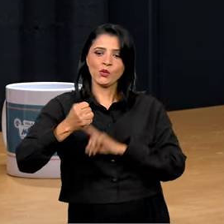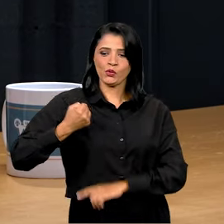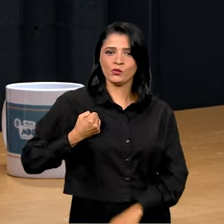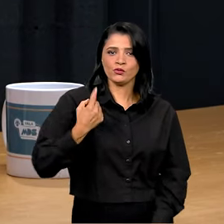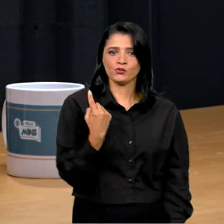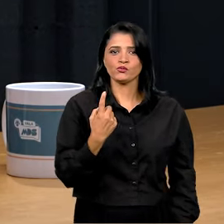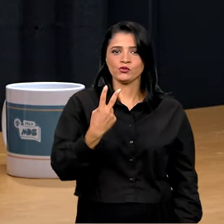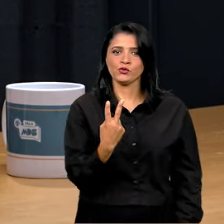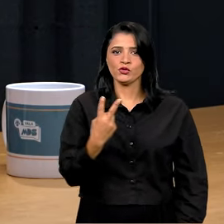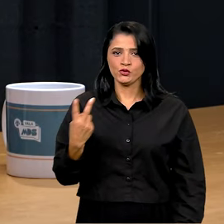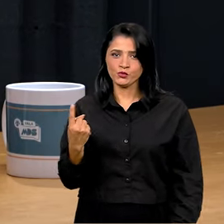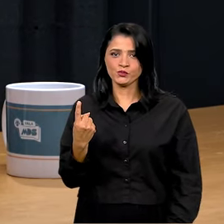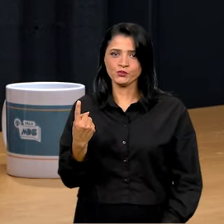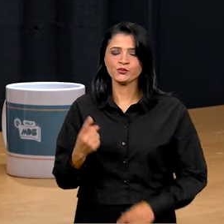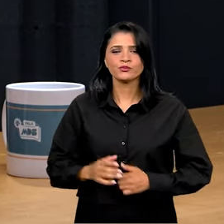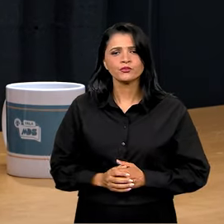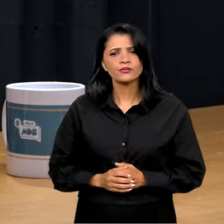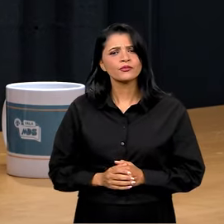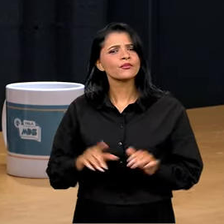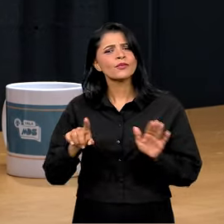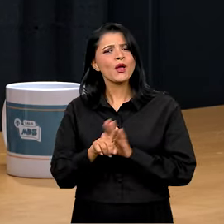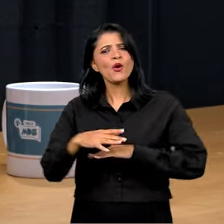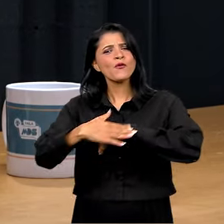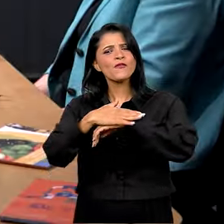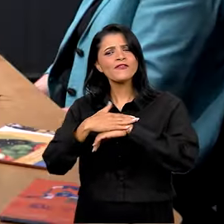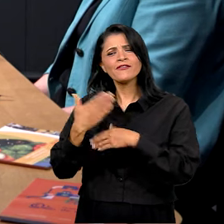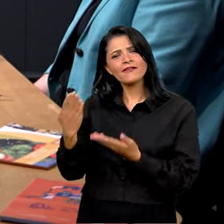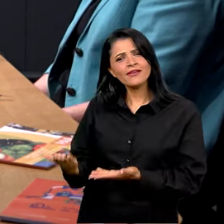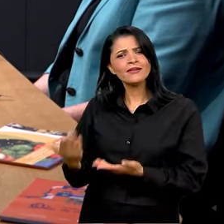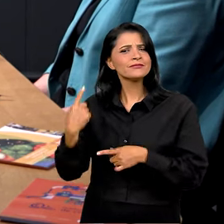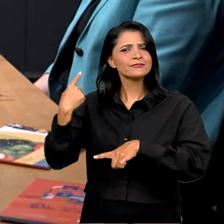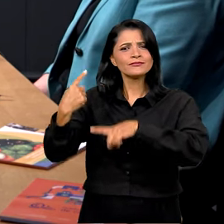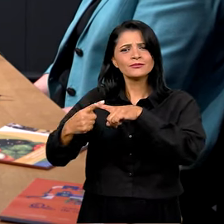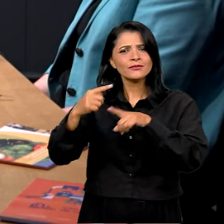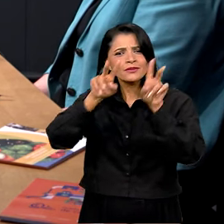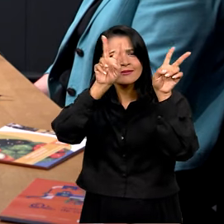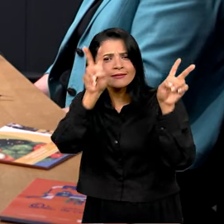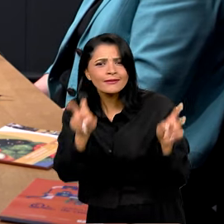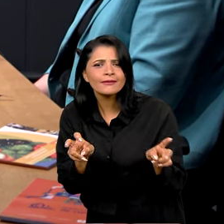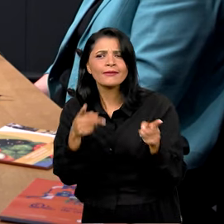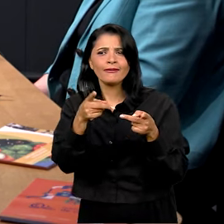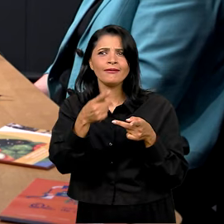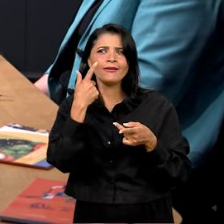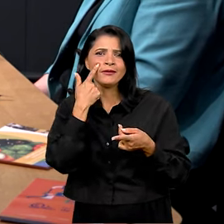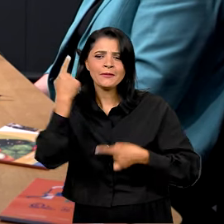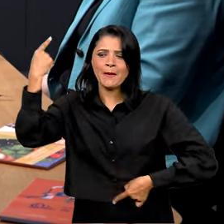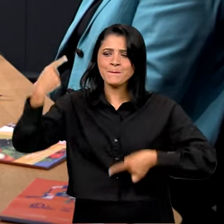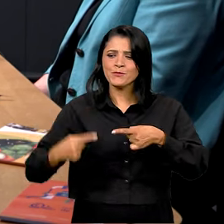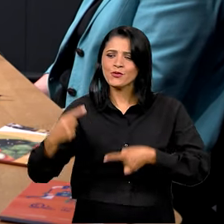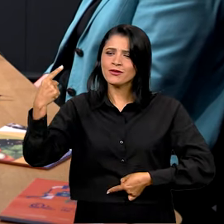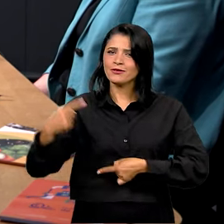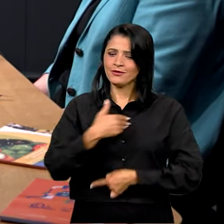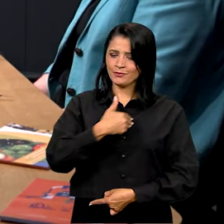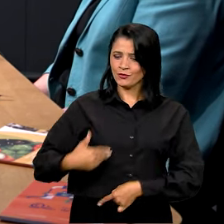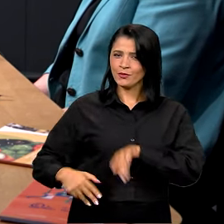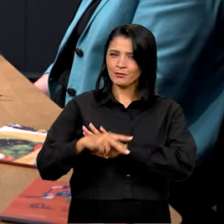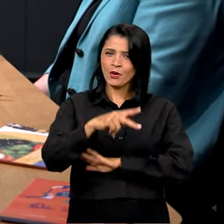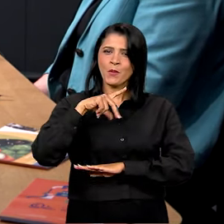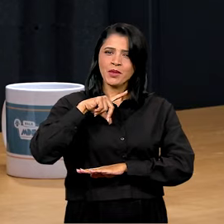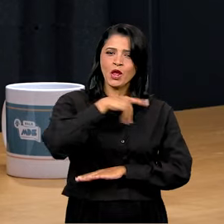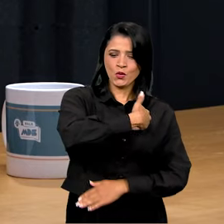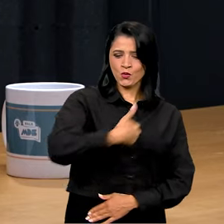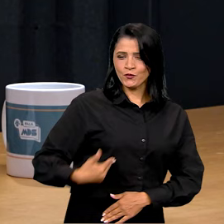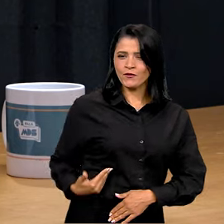pelo número 121 agora aqui na conversa secretária Por que pautar então na agenda de políticas públicas do